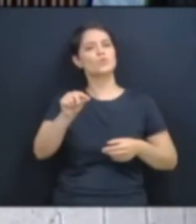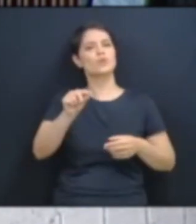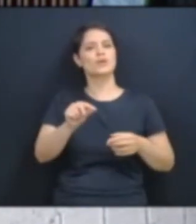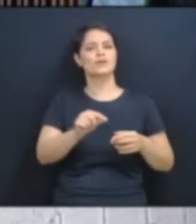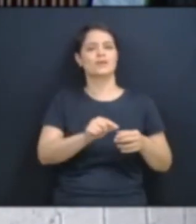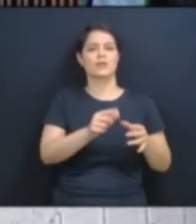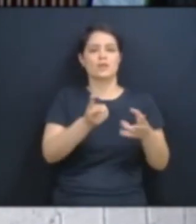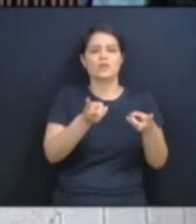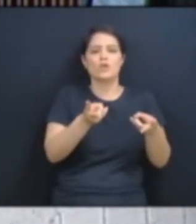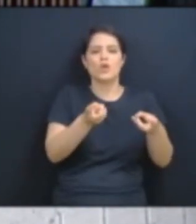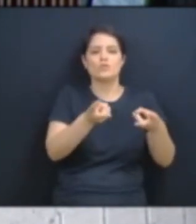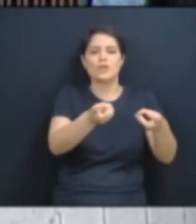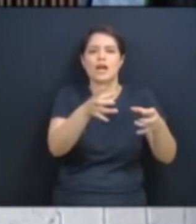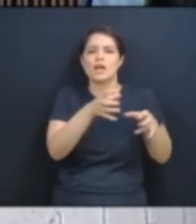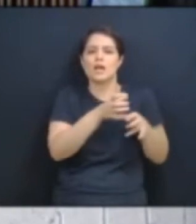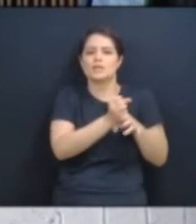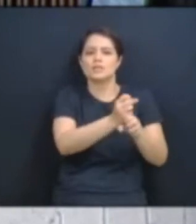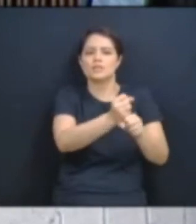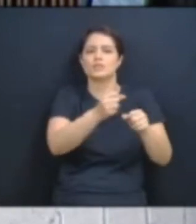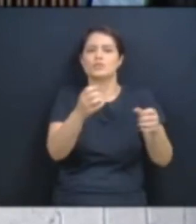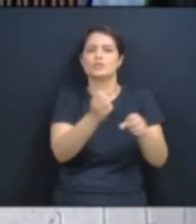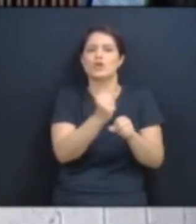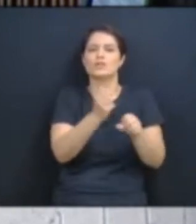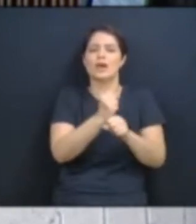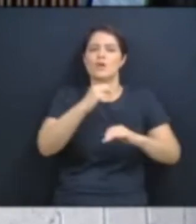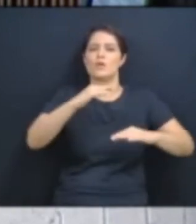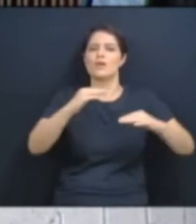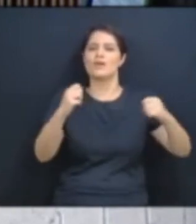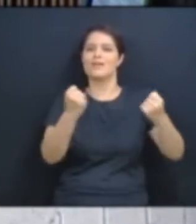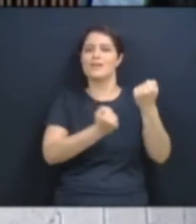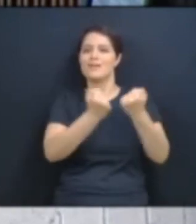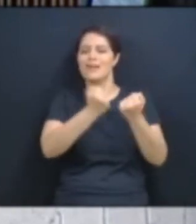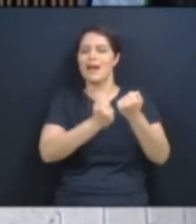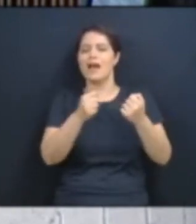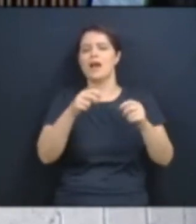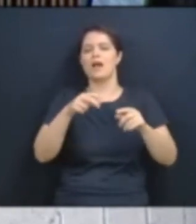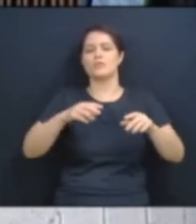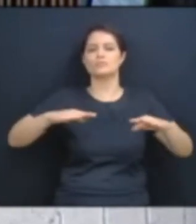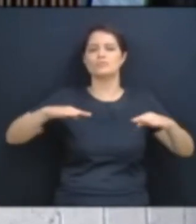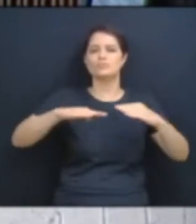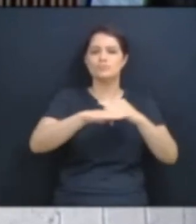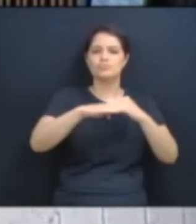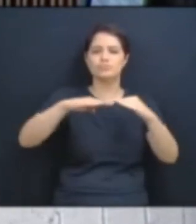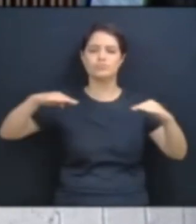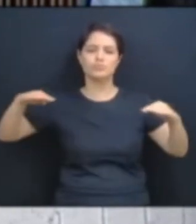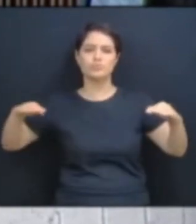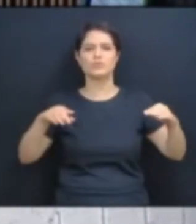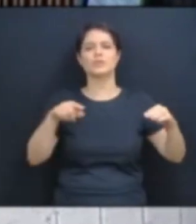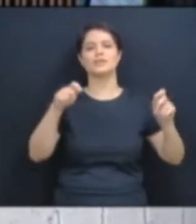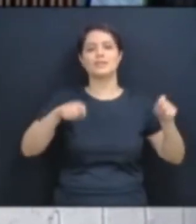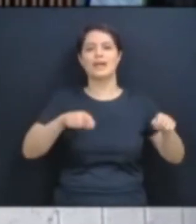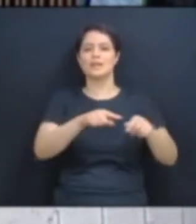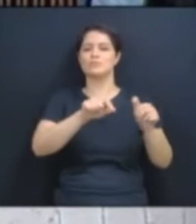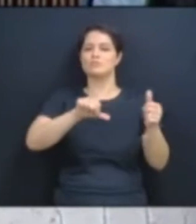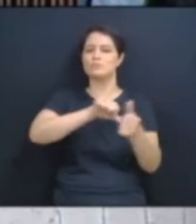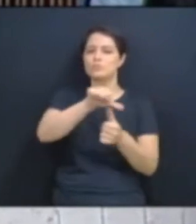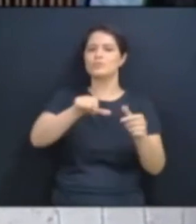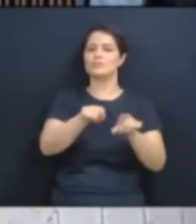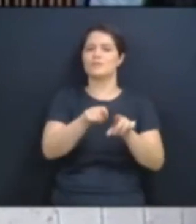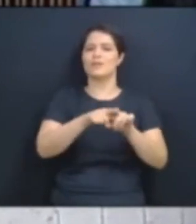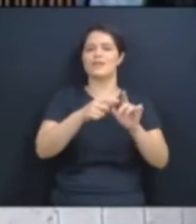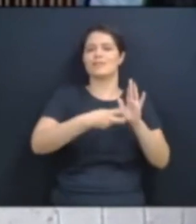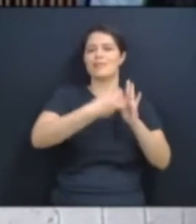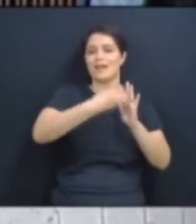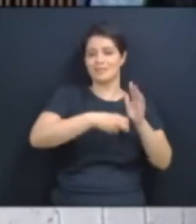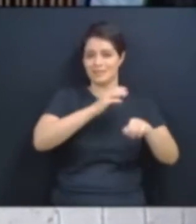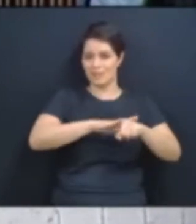diminuição da tarifa. Conseguimos o ingresso, o assento do Paraná no Conselho de Gestão que trata do pedágio.